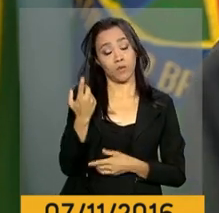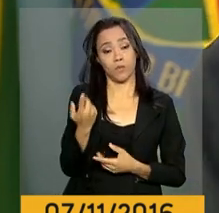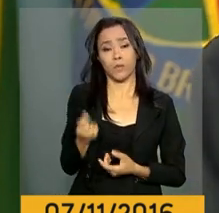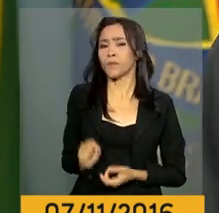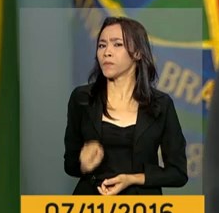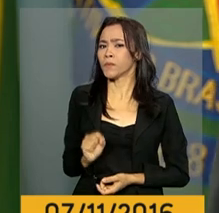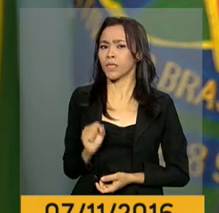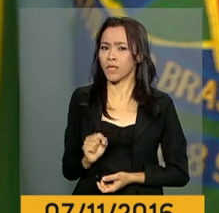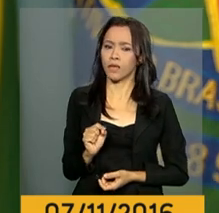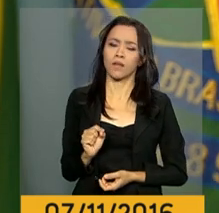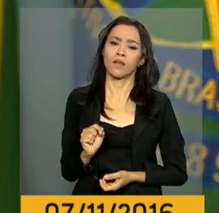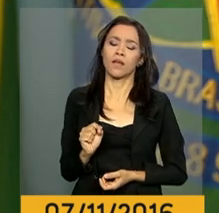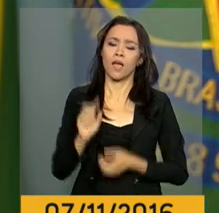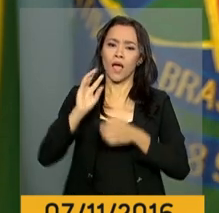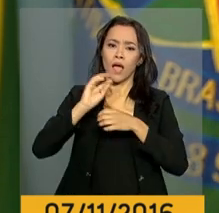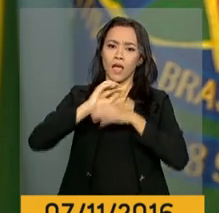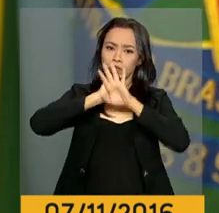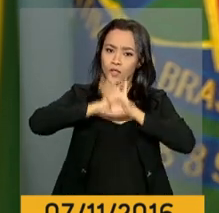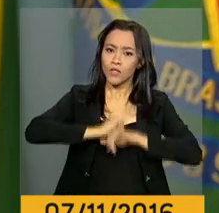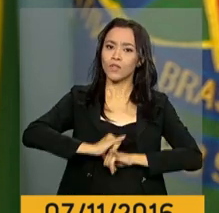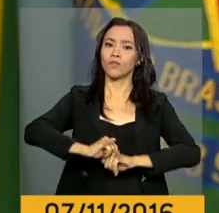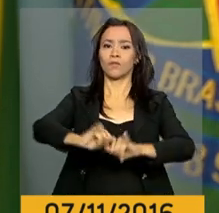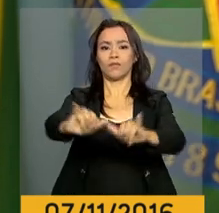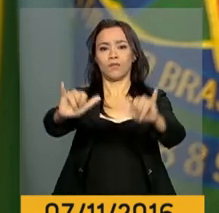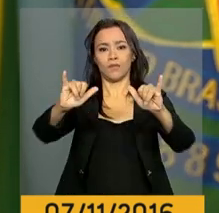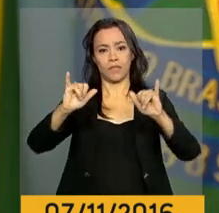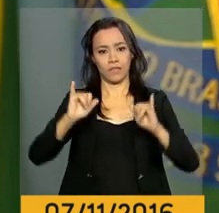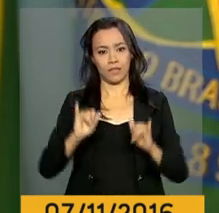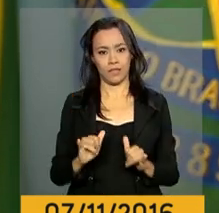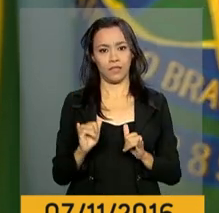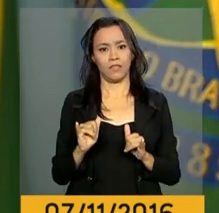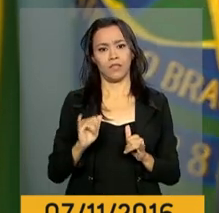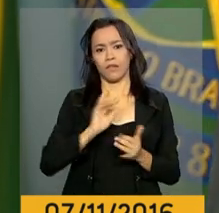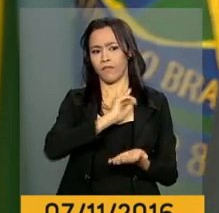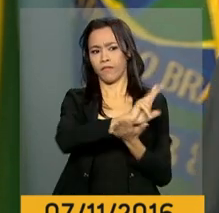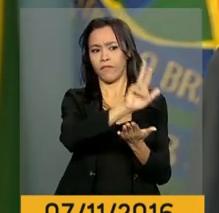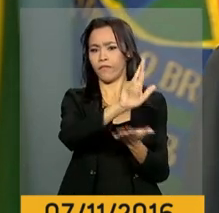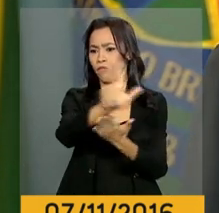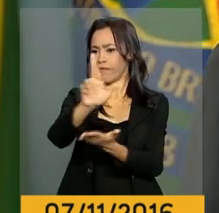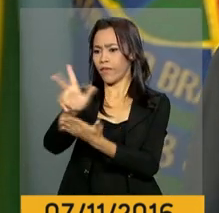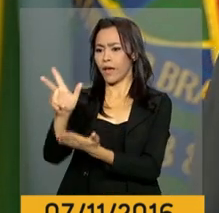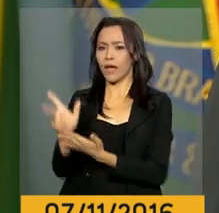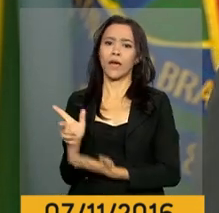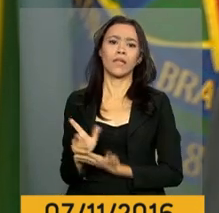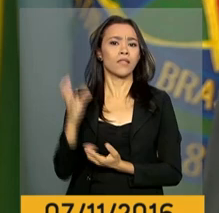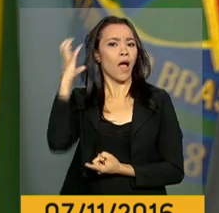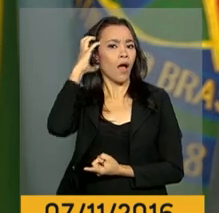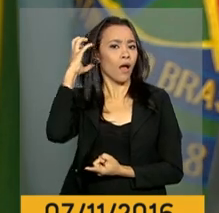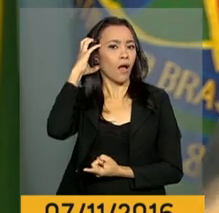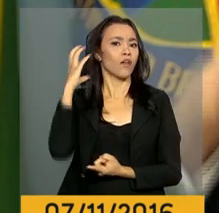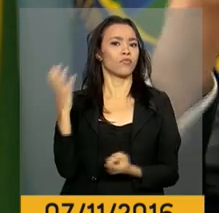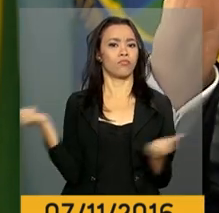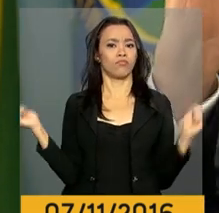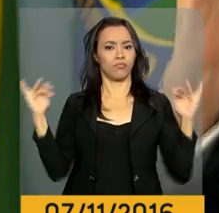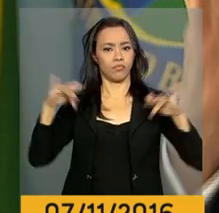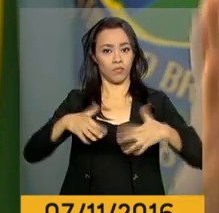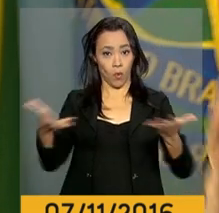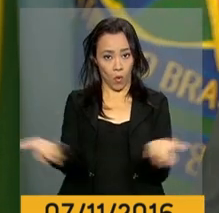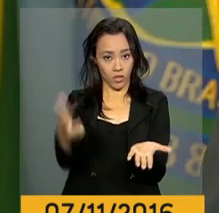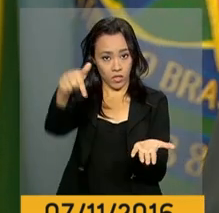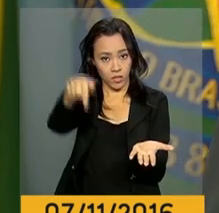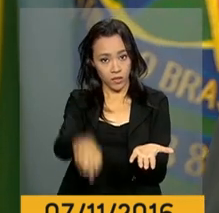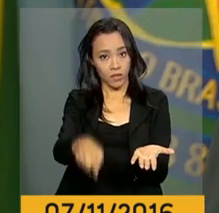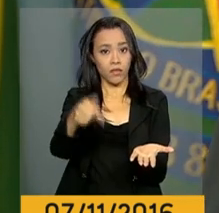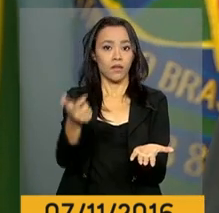a divulgação extraordinária que as várias emissoras que hoje, digamos assim,